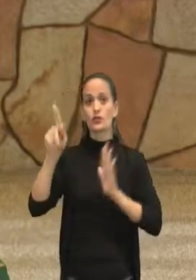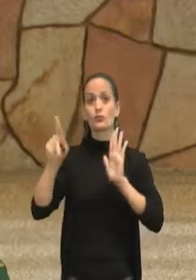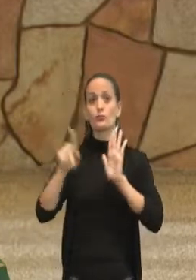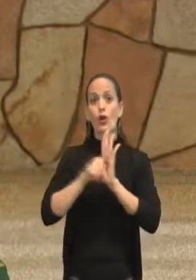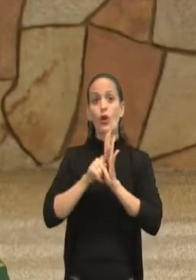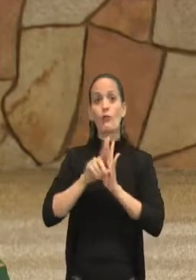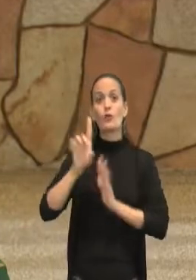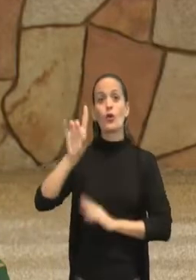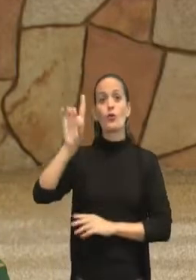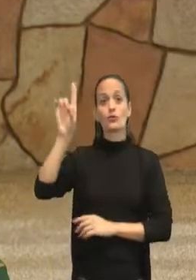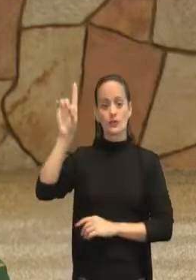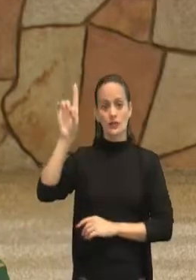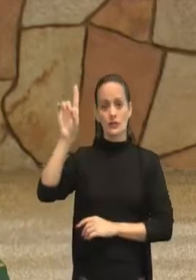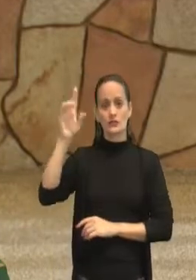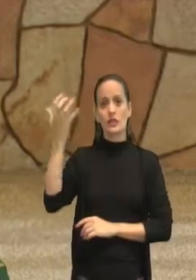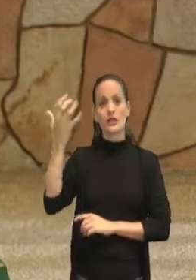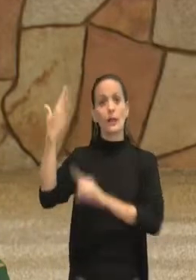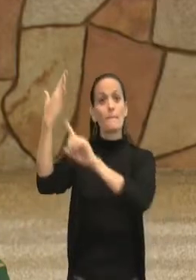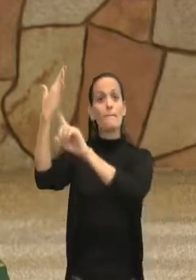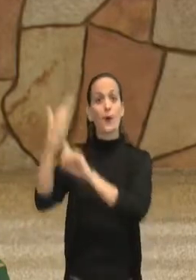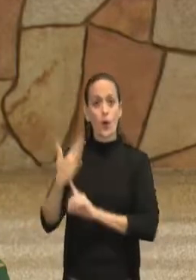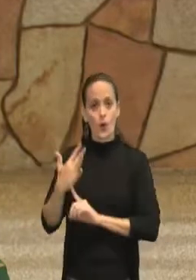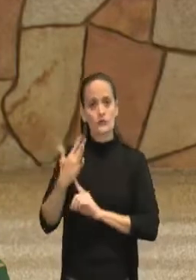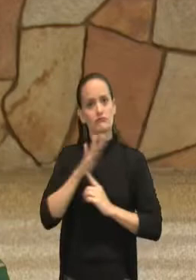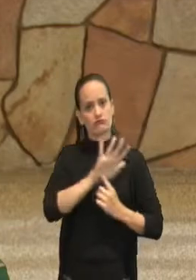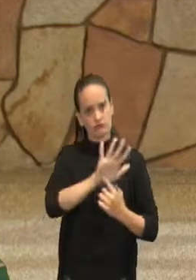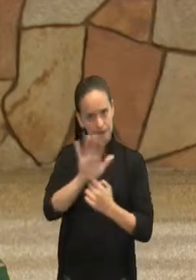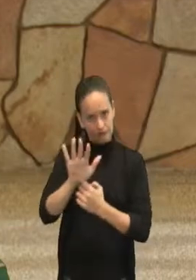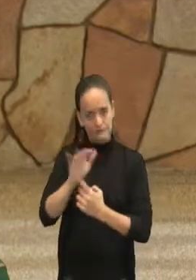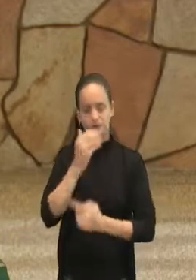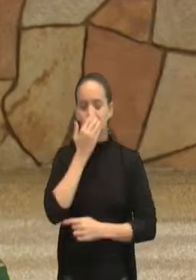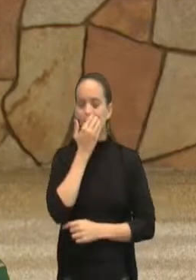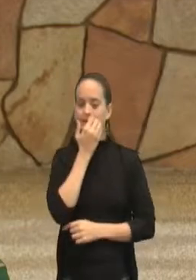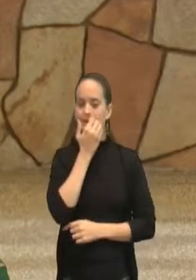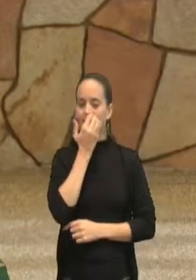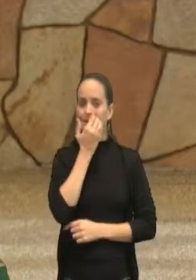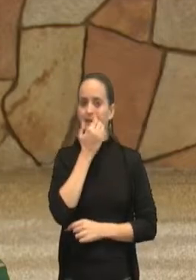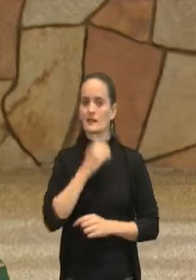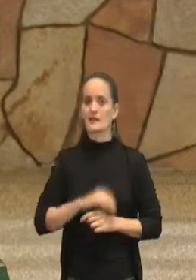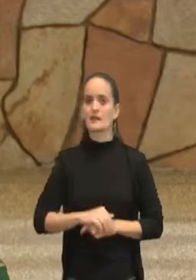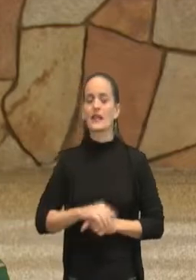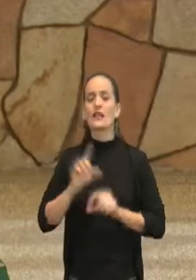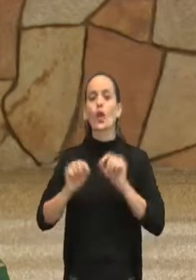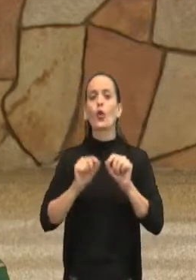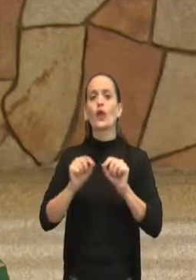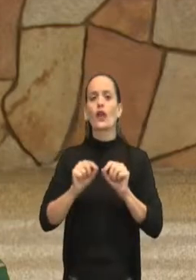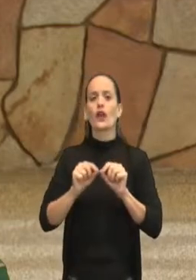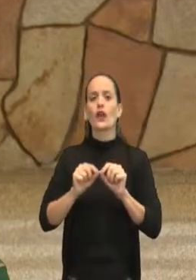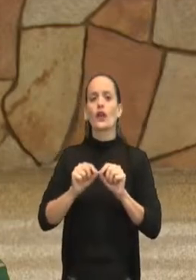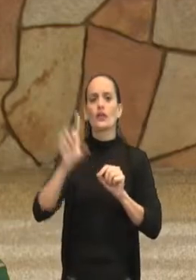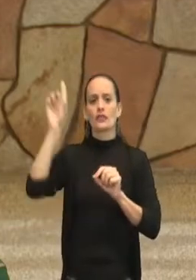definir, fez questão de nos mostrar. O critério para os chamados,